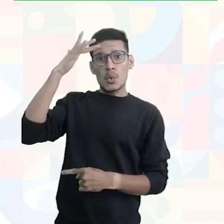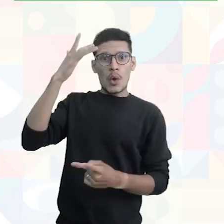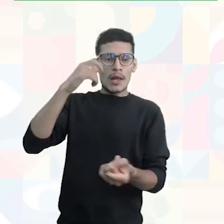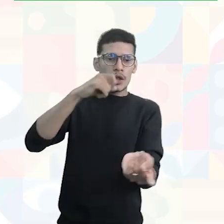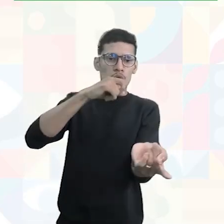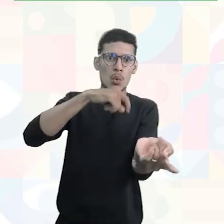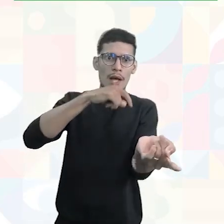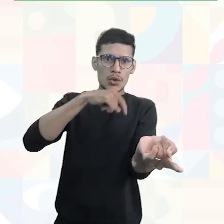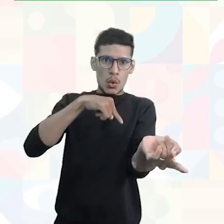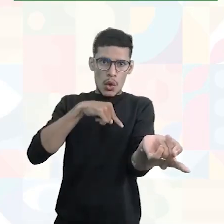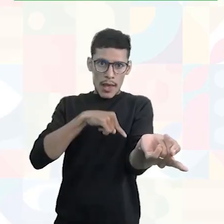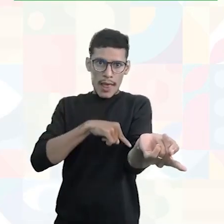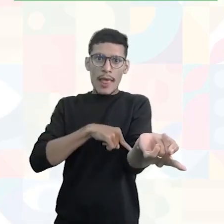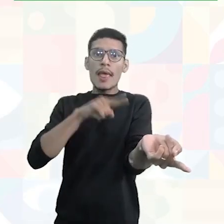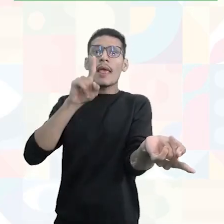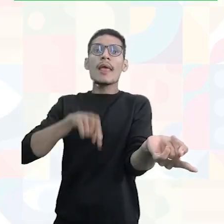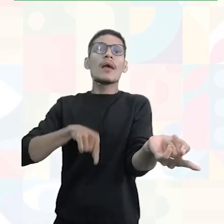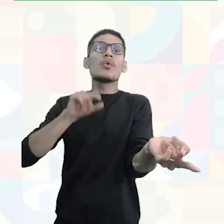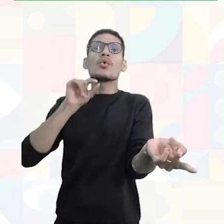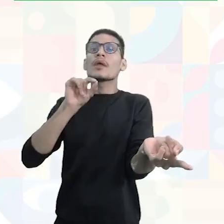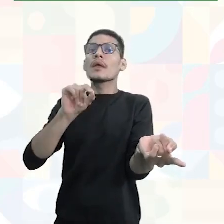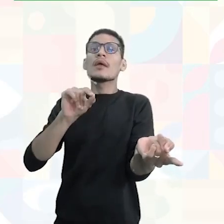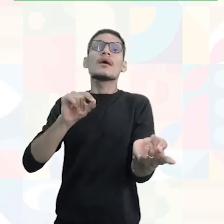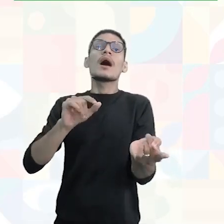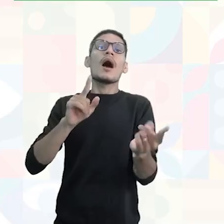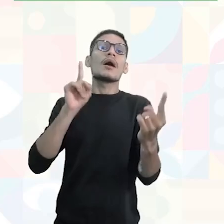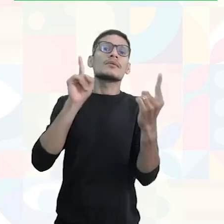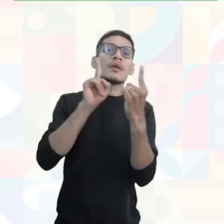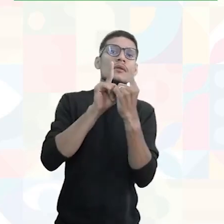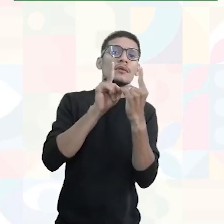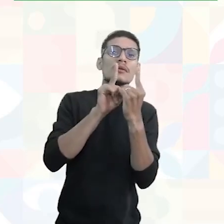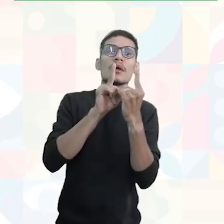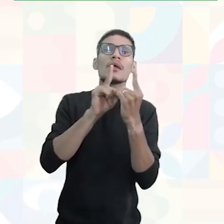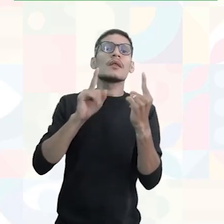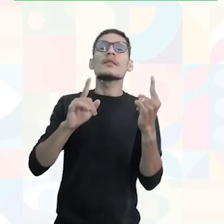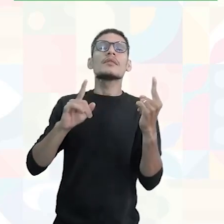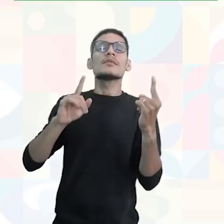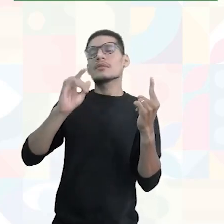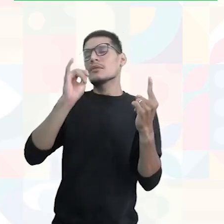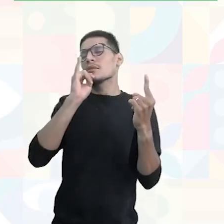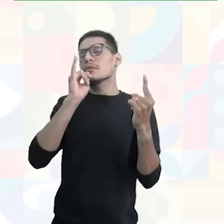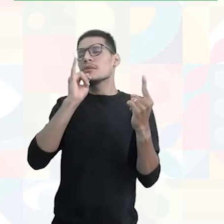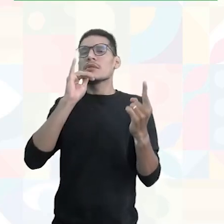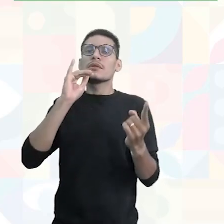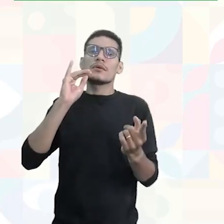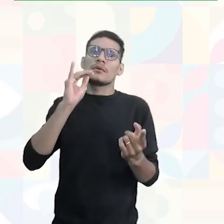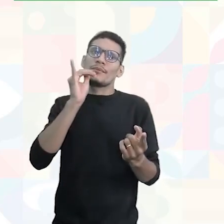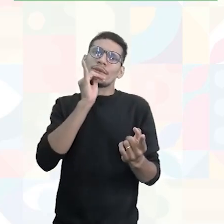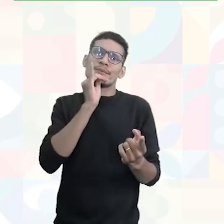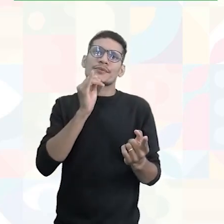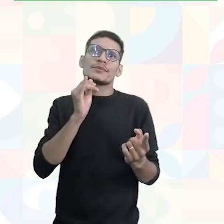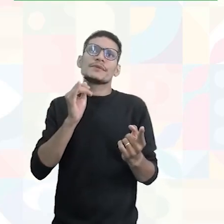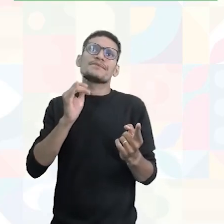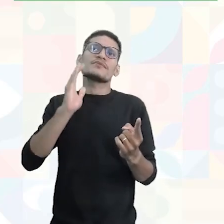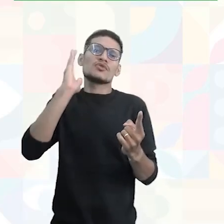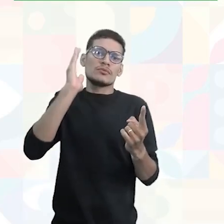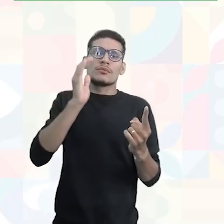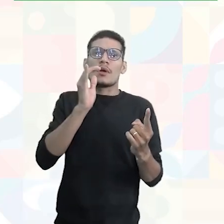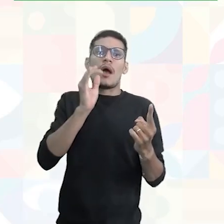de sangue, ela seria atendida após a mãe com seu